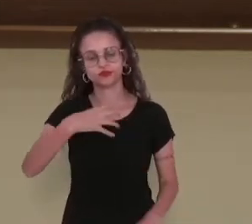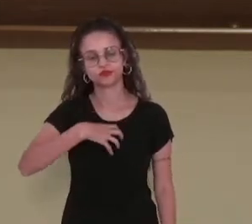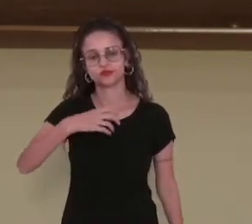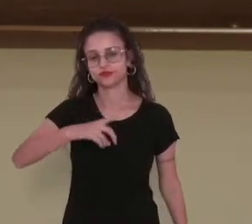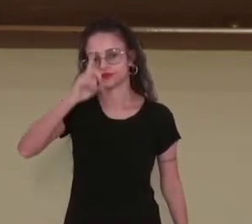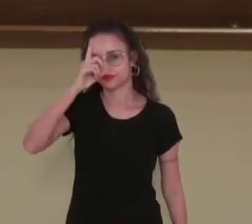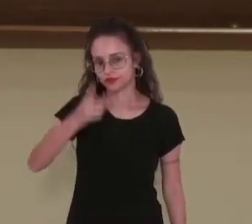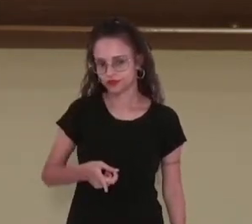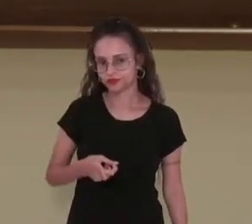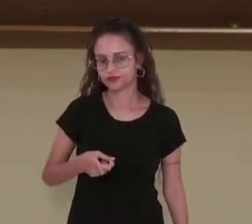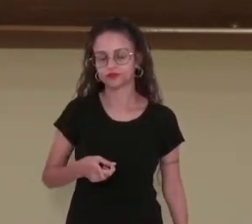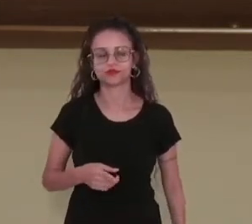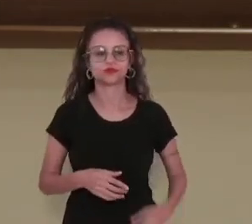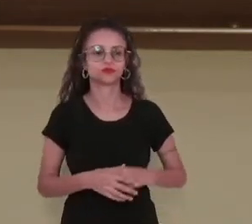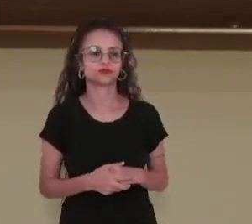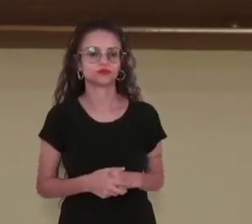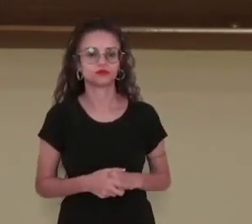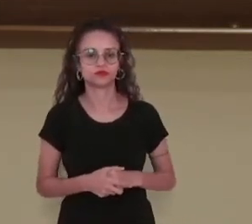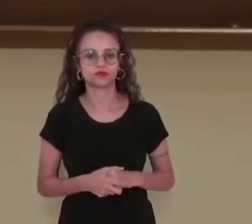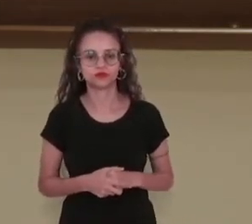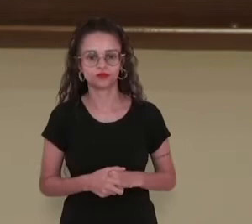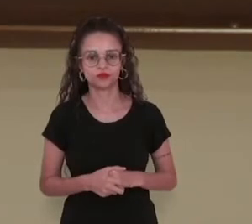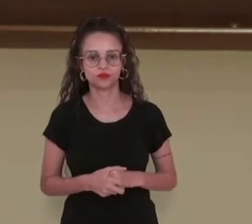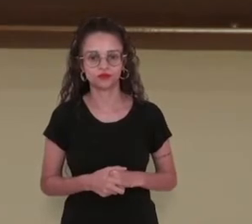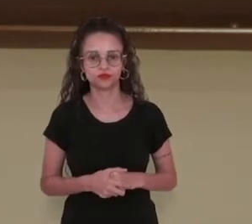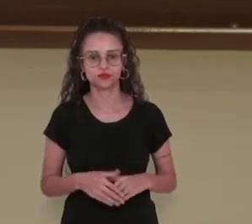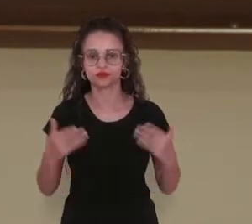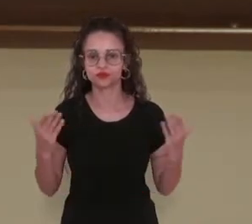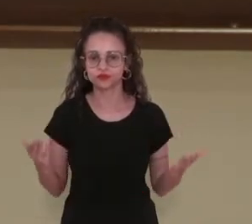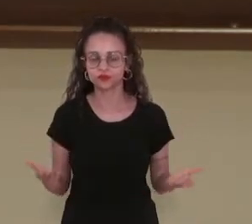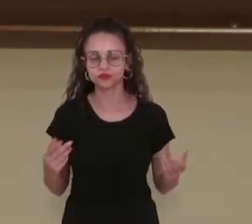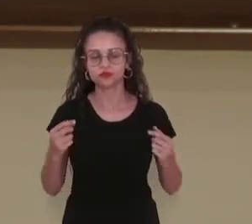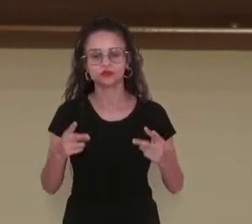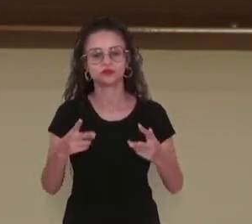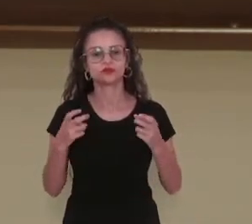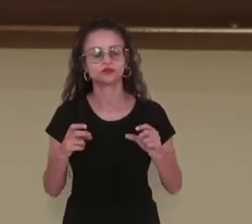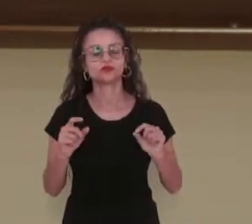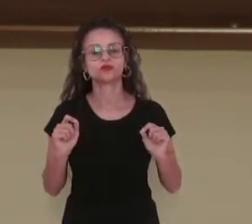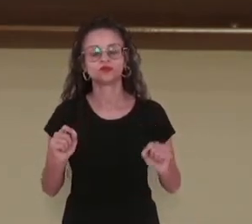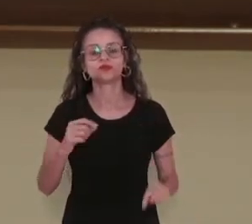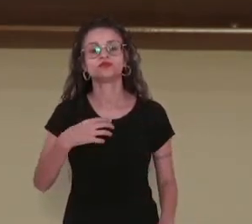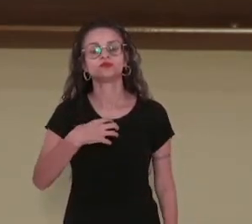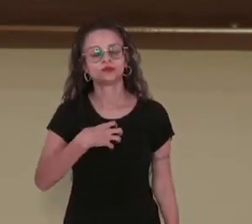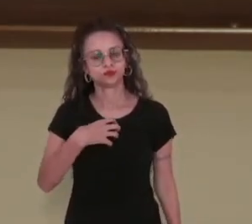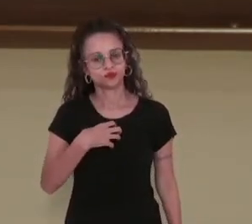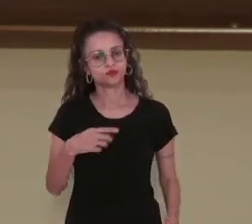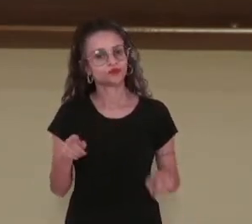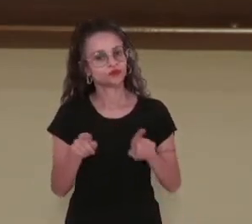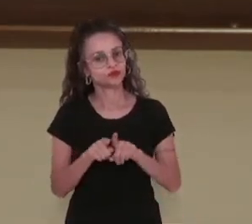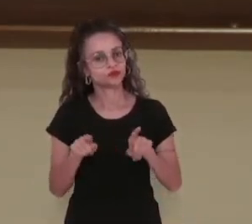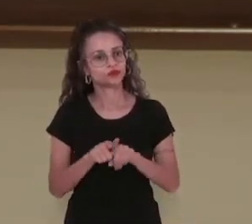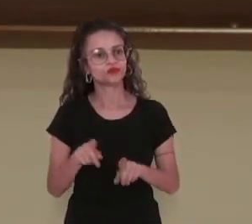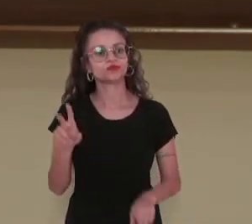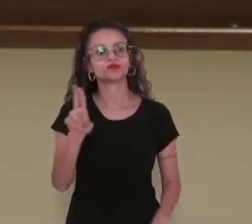quê? Imperativo. Com isso, nós percebemos que este modo também é chamado